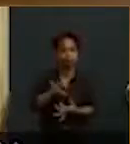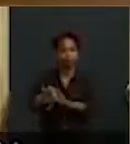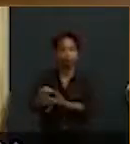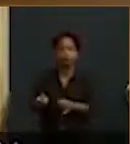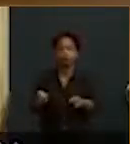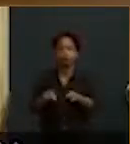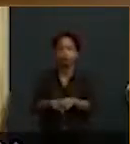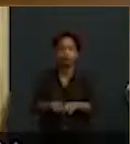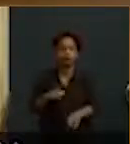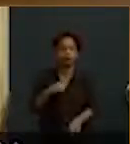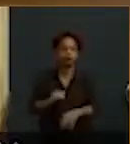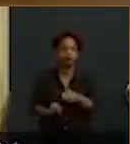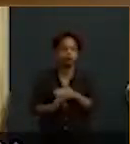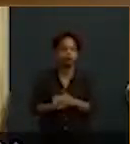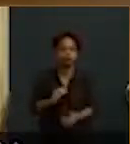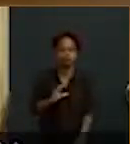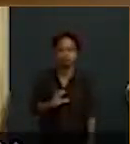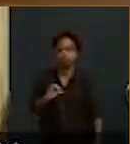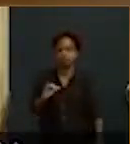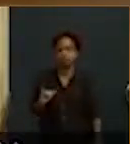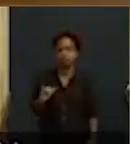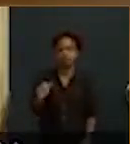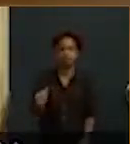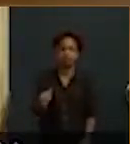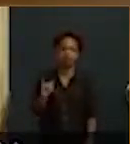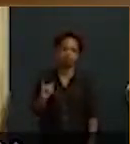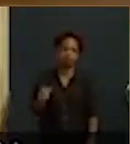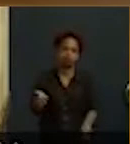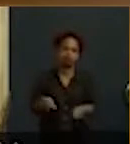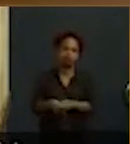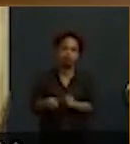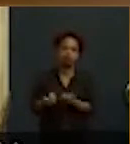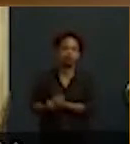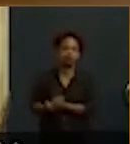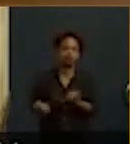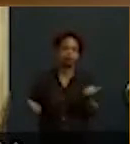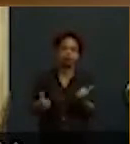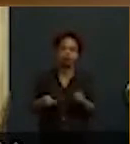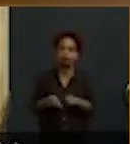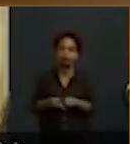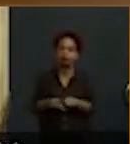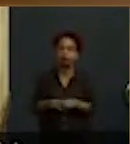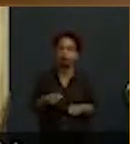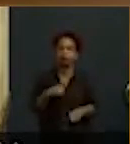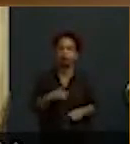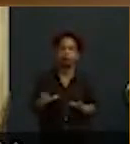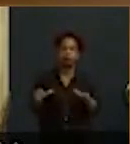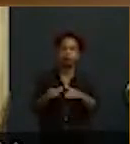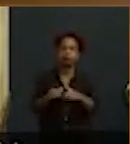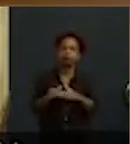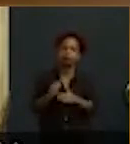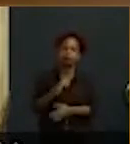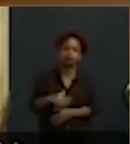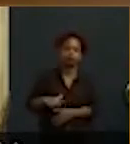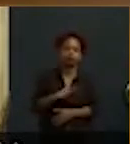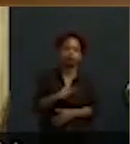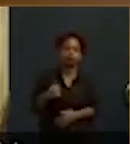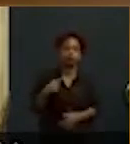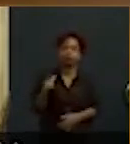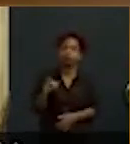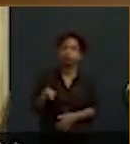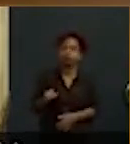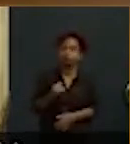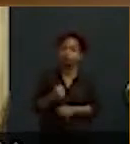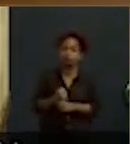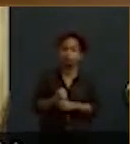Institucional, CIAI, assessor da Corregedoria Geral e, desde janeiro de